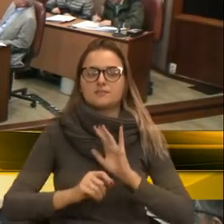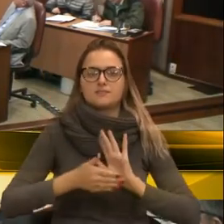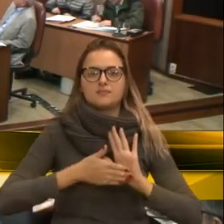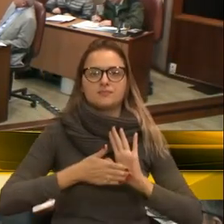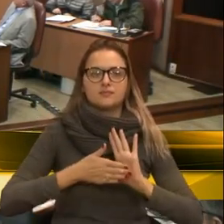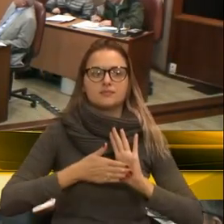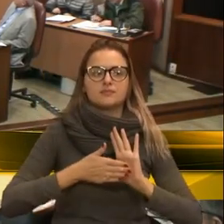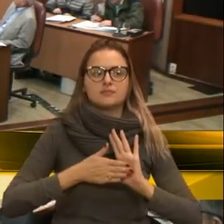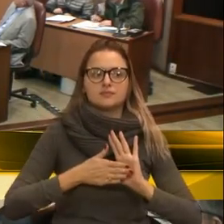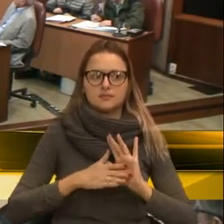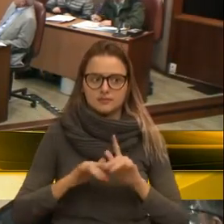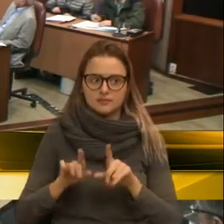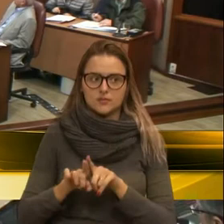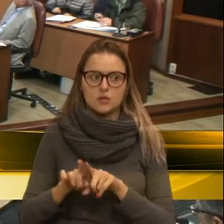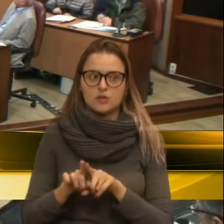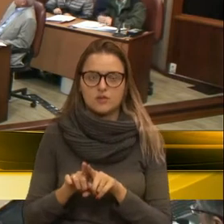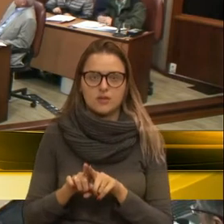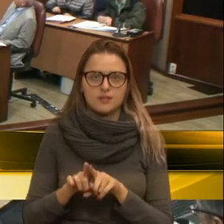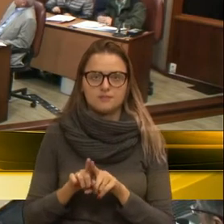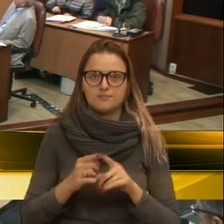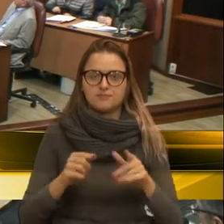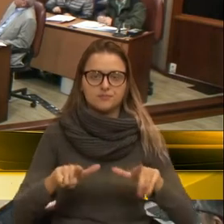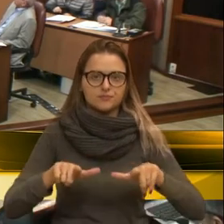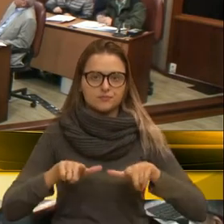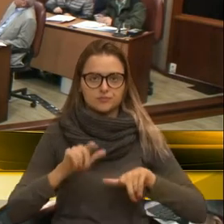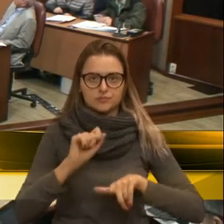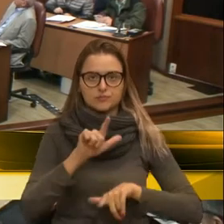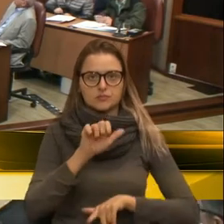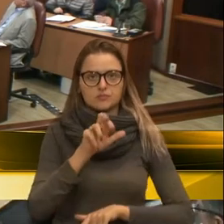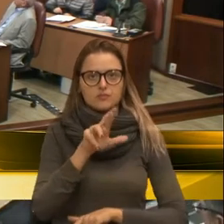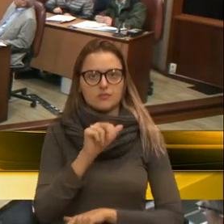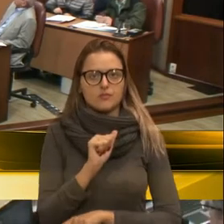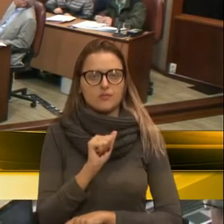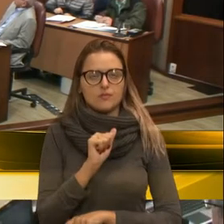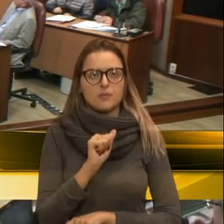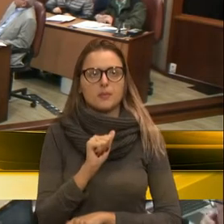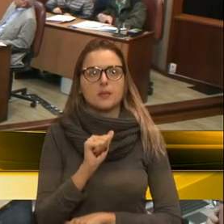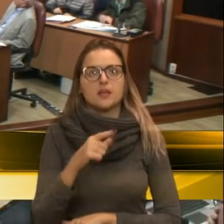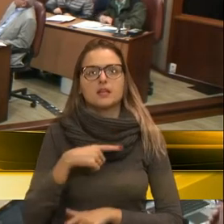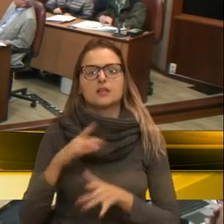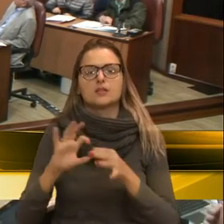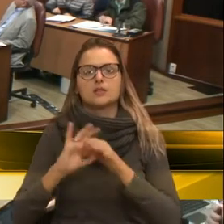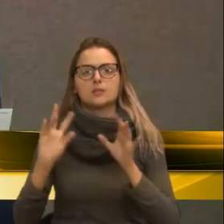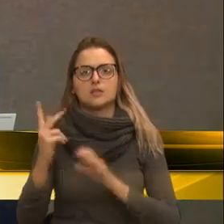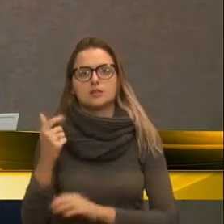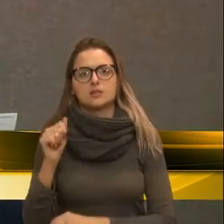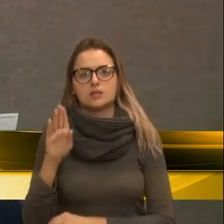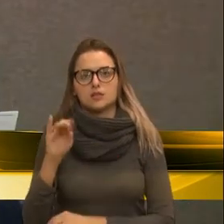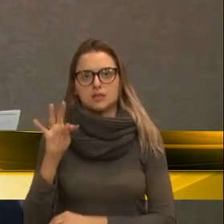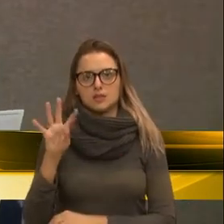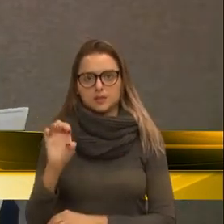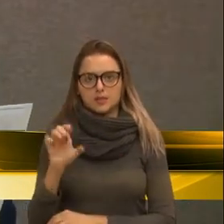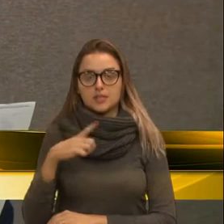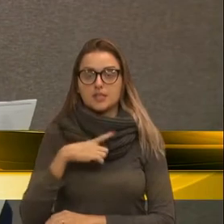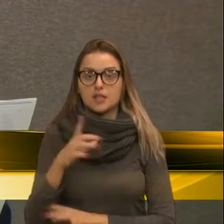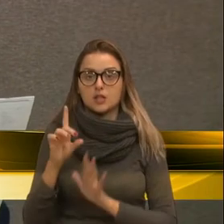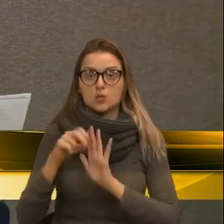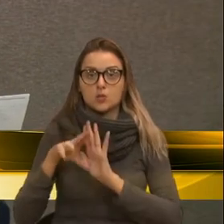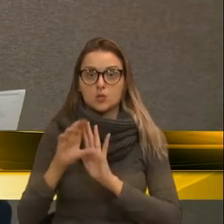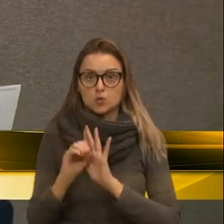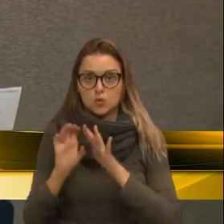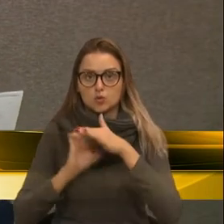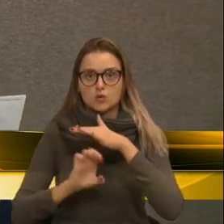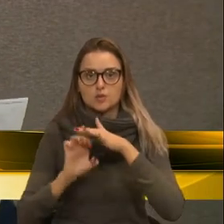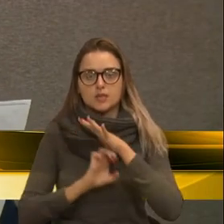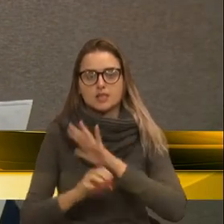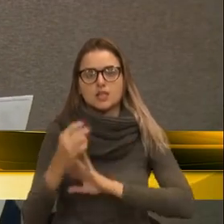a liberação de alvará de licença com ausência de carta BITS, sendo liberado de forma provisória, dando ao proprietário prazo de 2